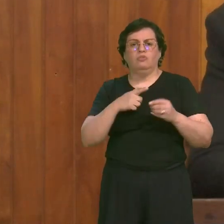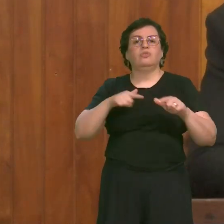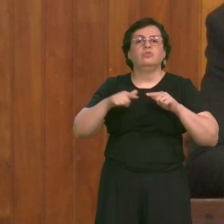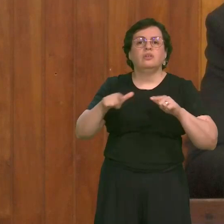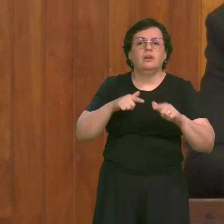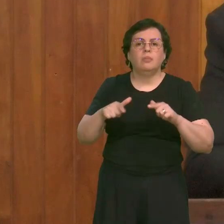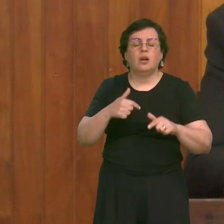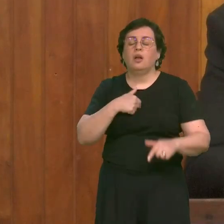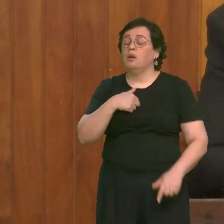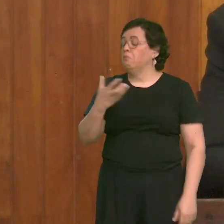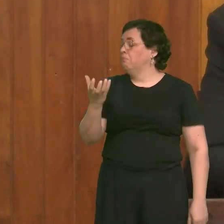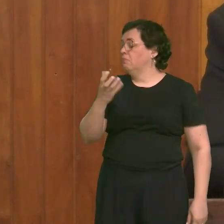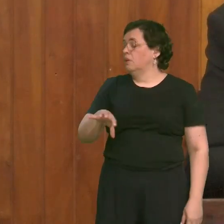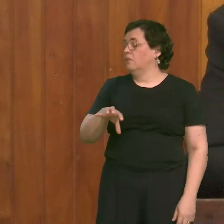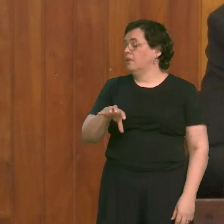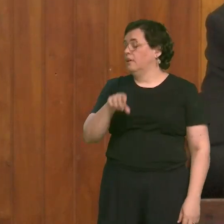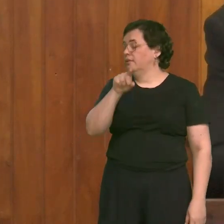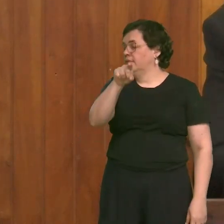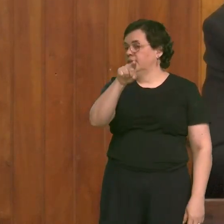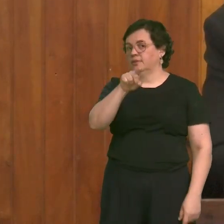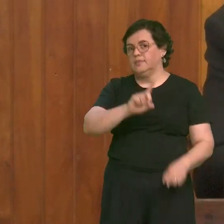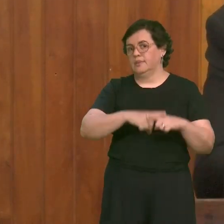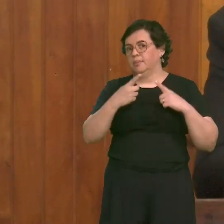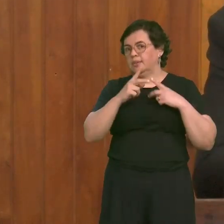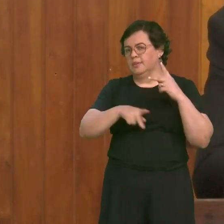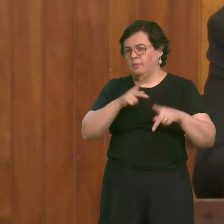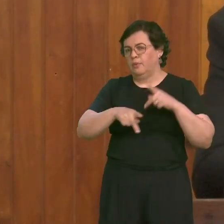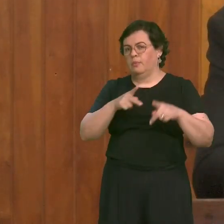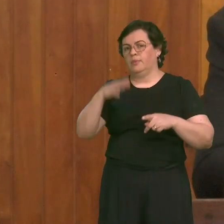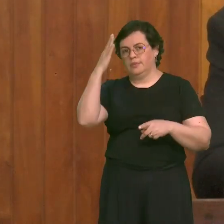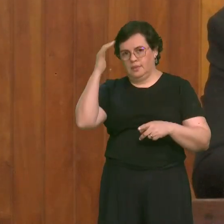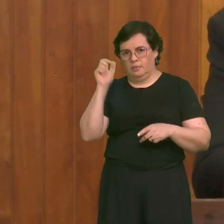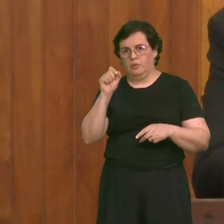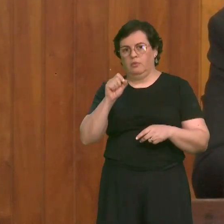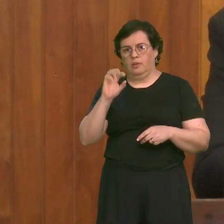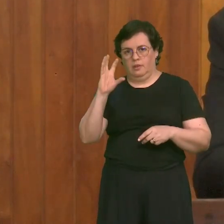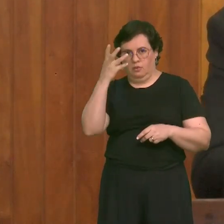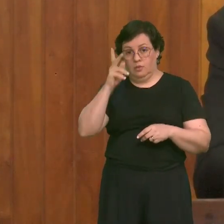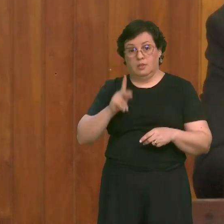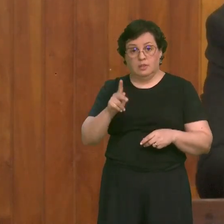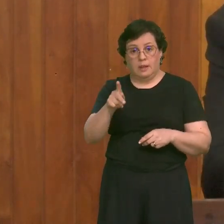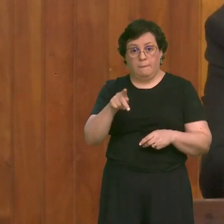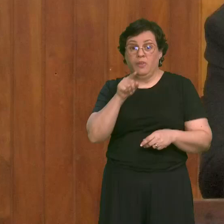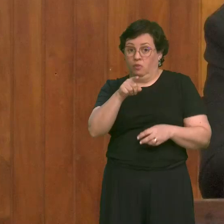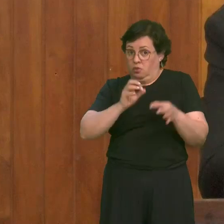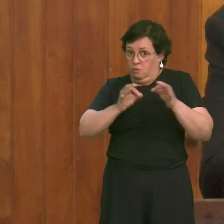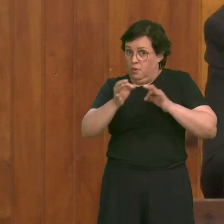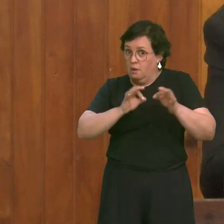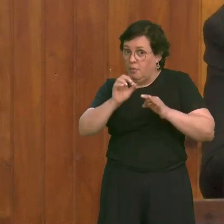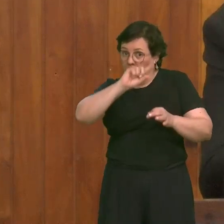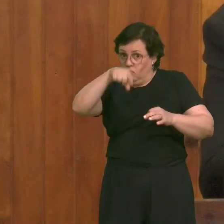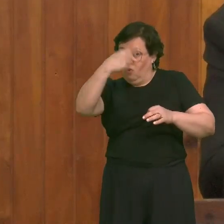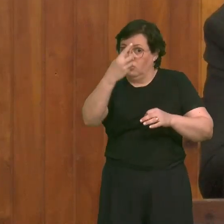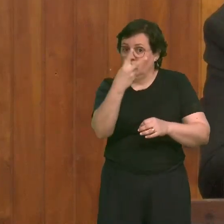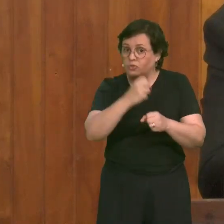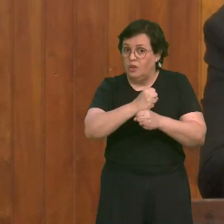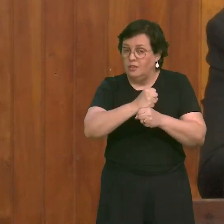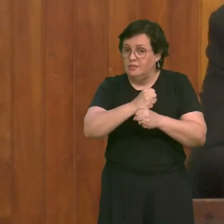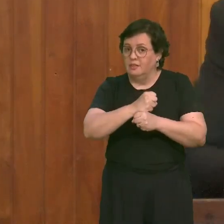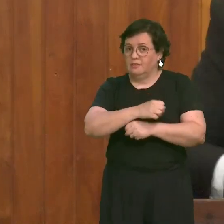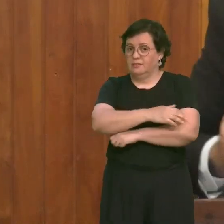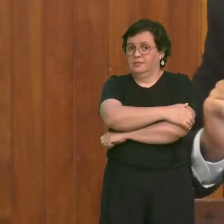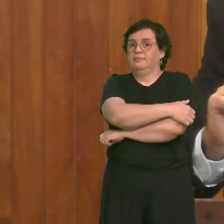eu não admito isso não aceito isso é população vai saber o que tá acontecendo sempre e se prepare para os próximos dois anos agora